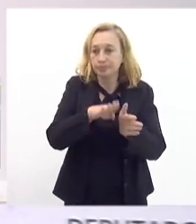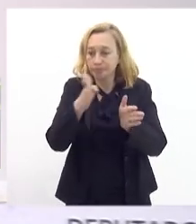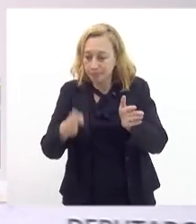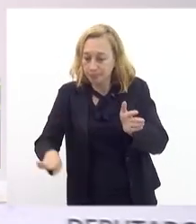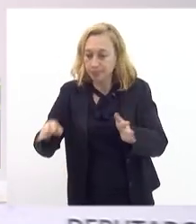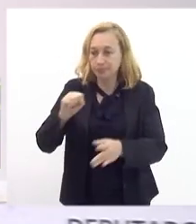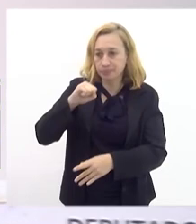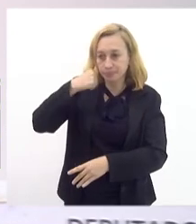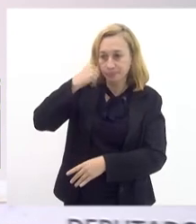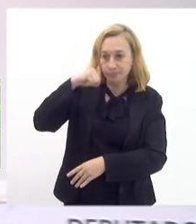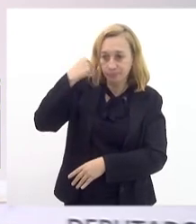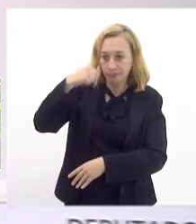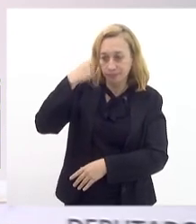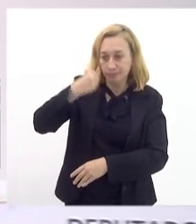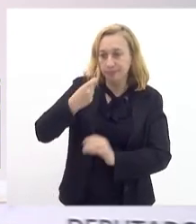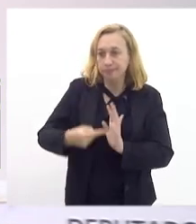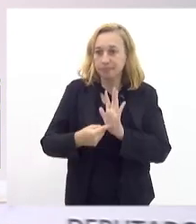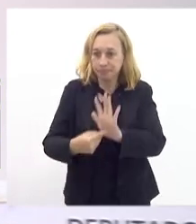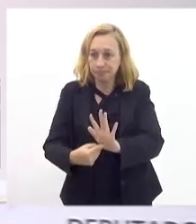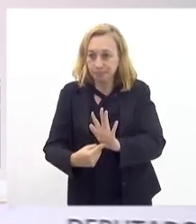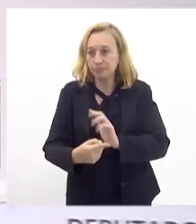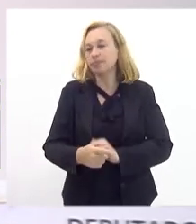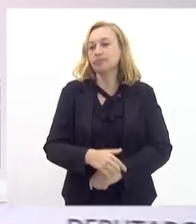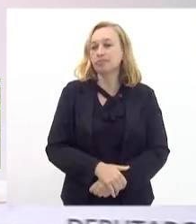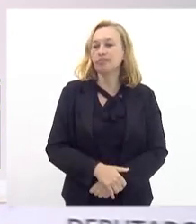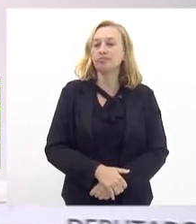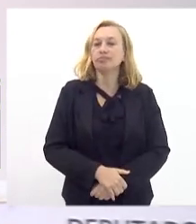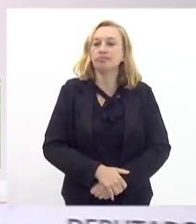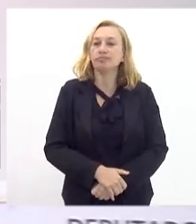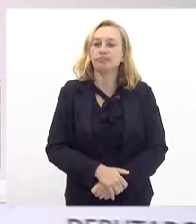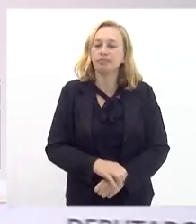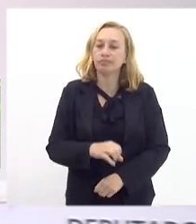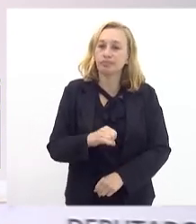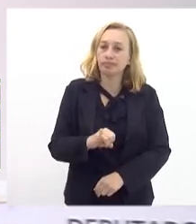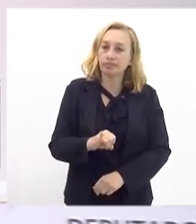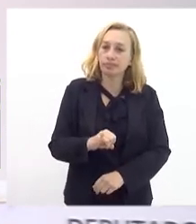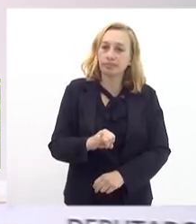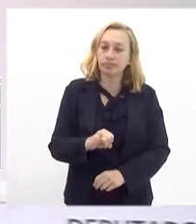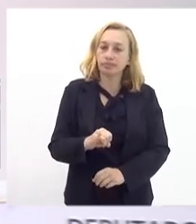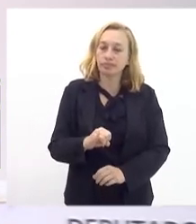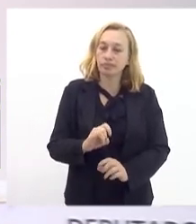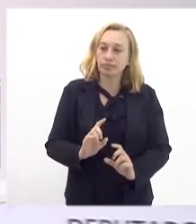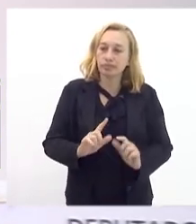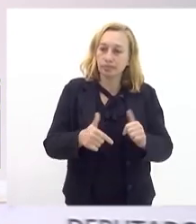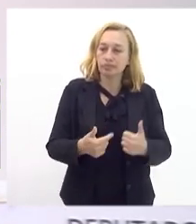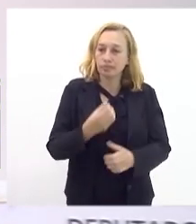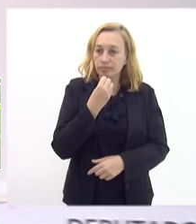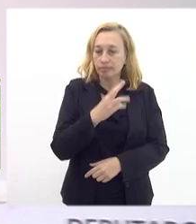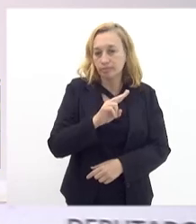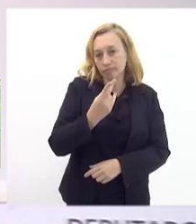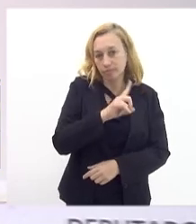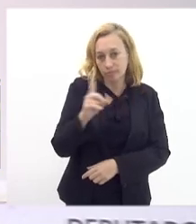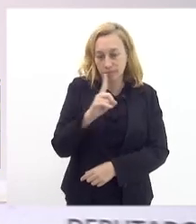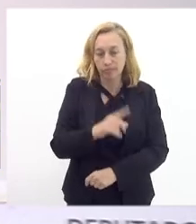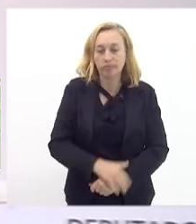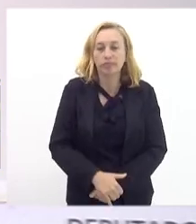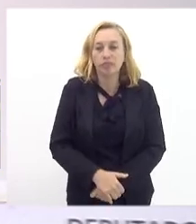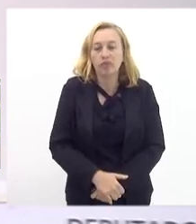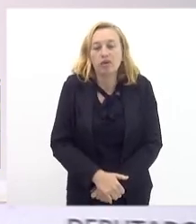todo para que seja demonstrado ser feita suportável ou não